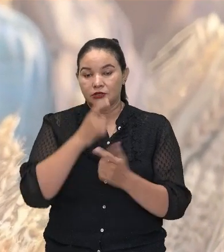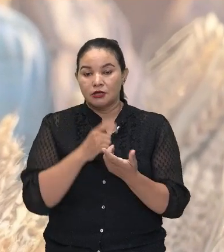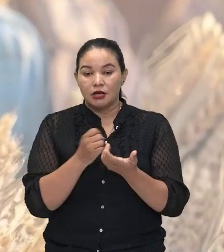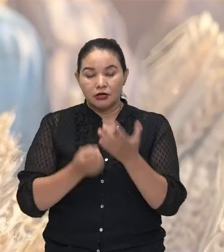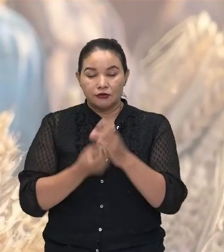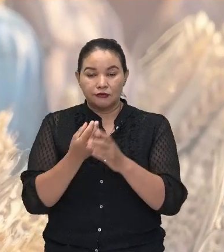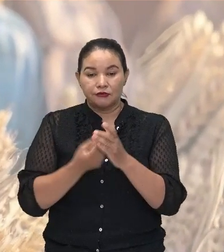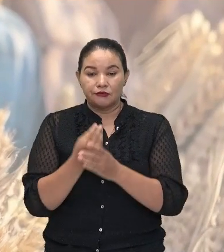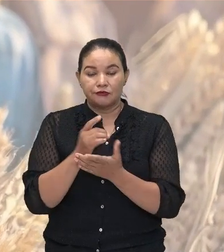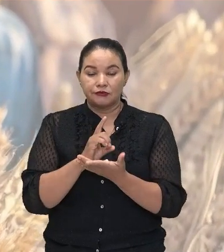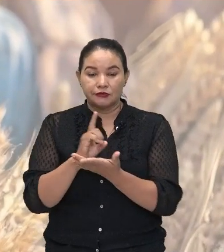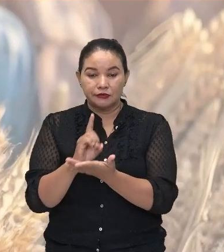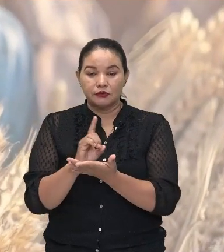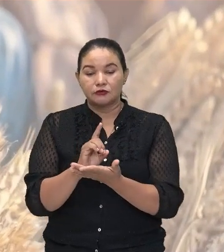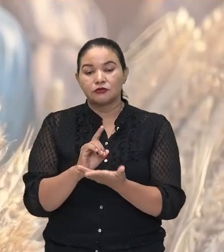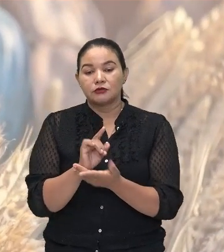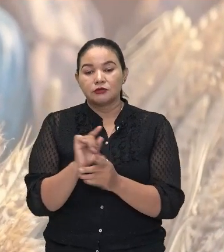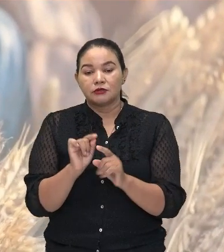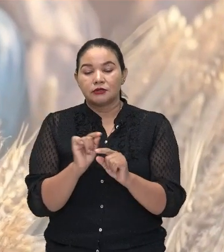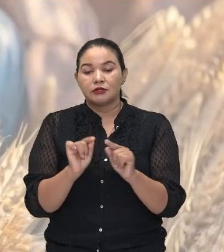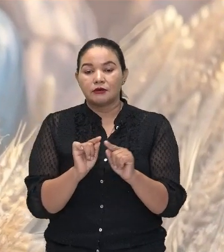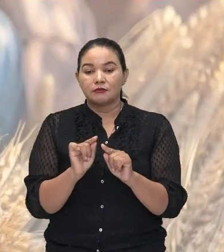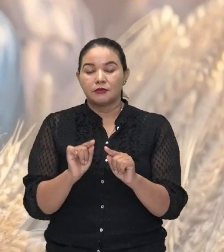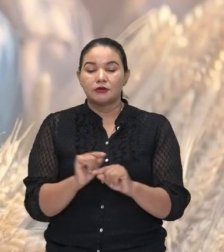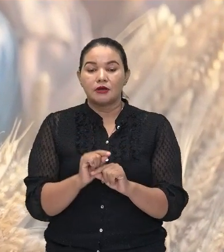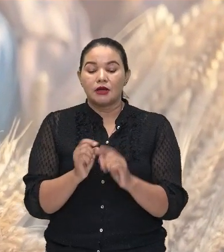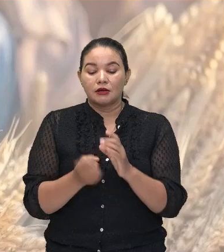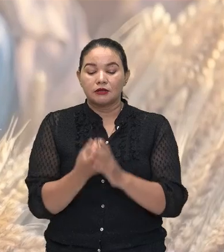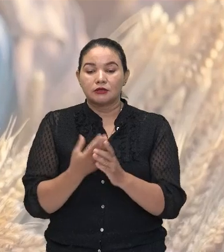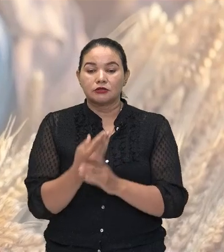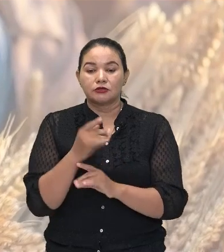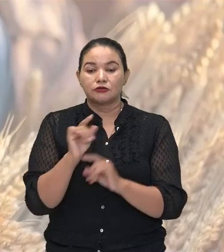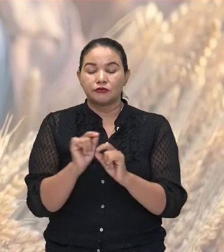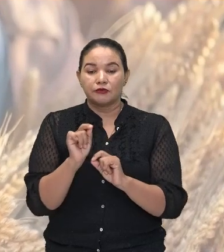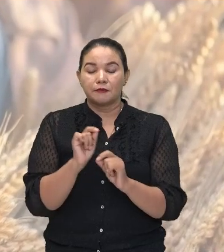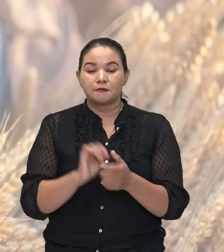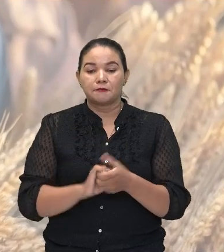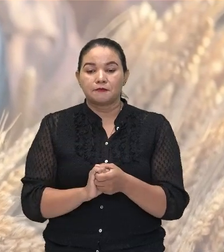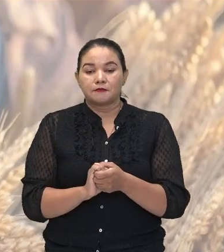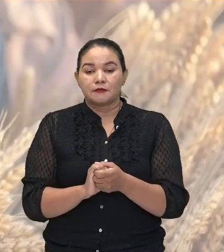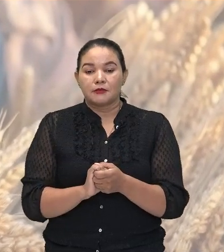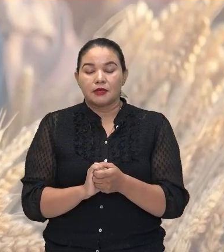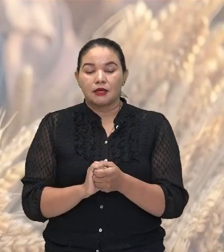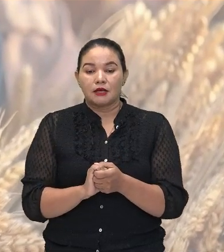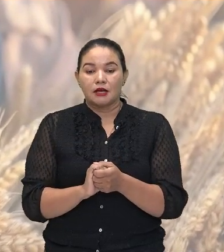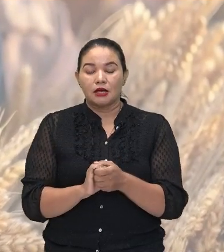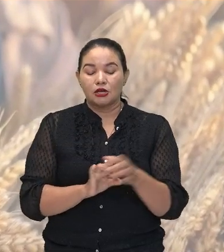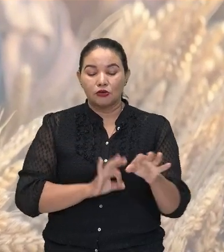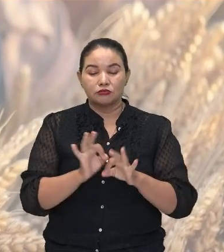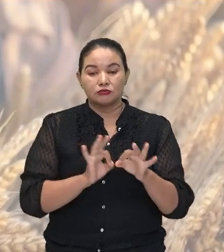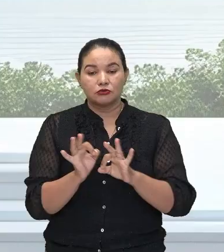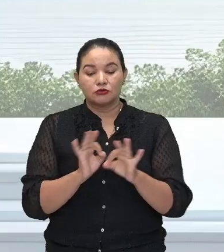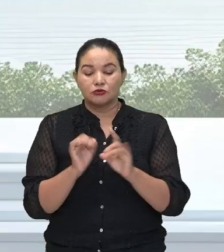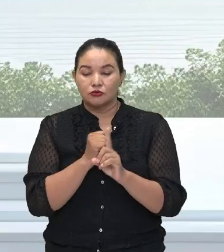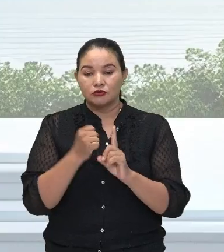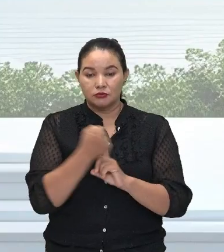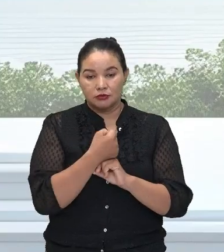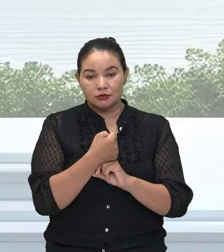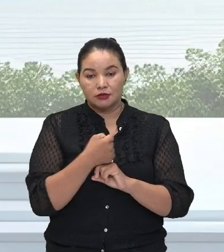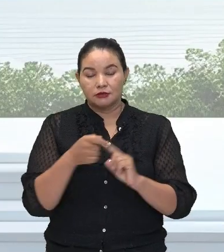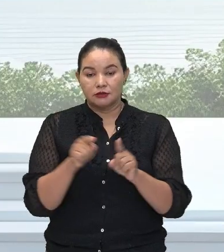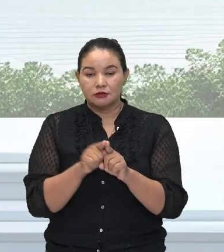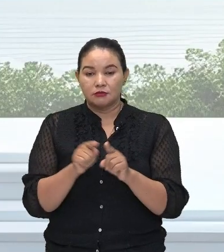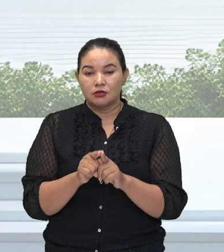Brahma, e é essa origem que determina o funcionamento da sociedade. Não é